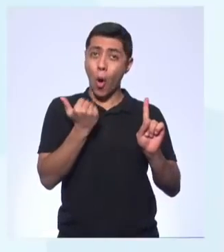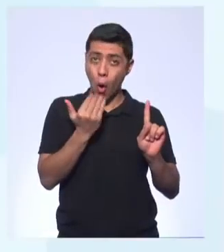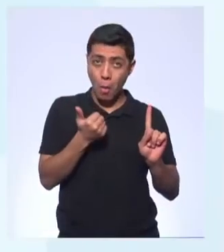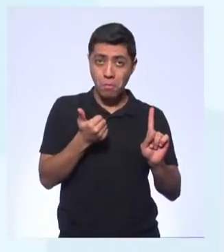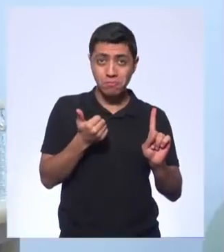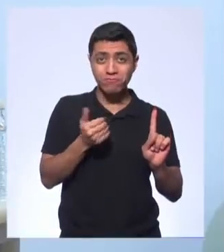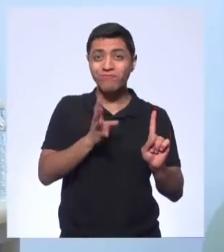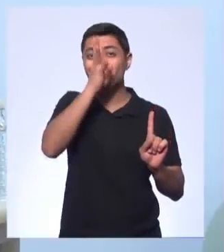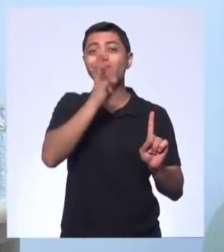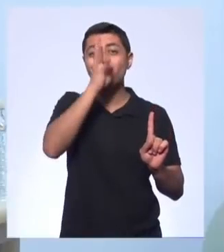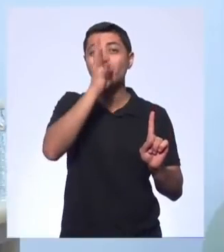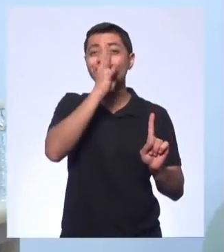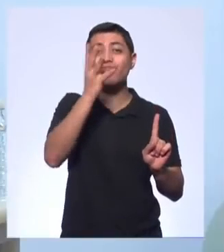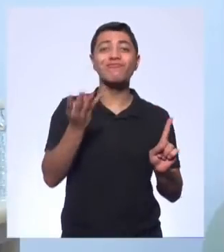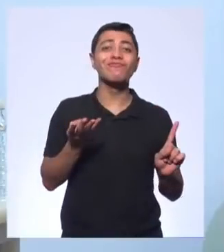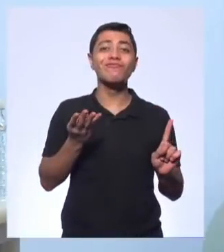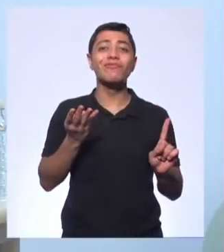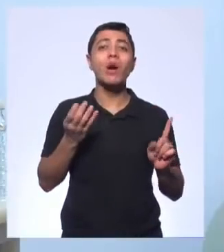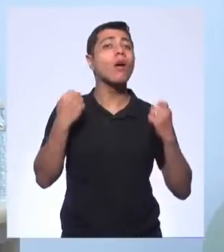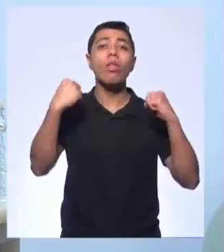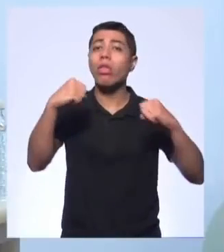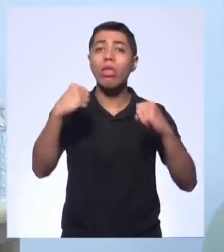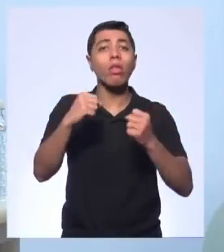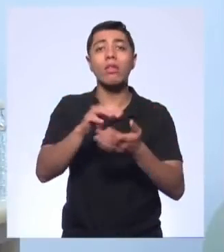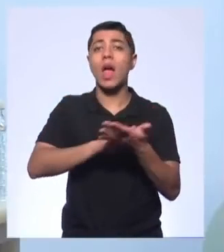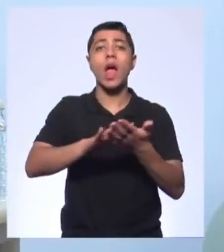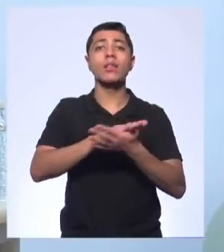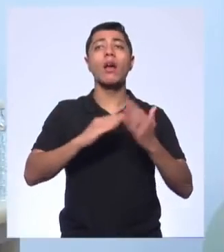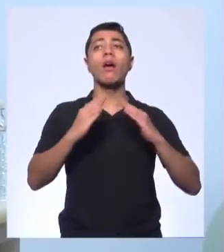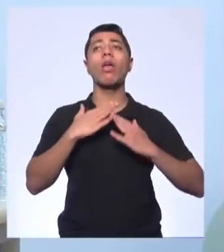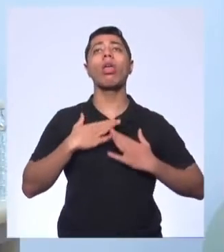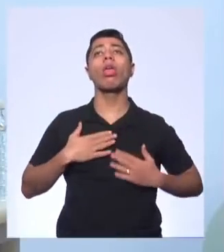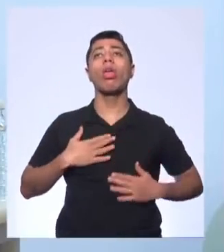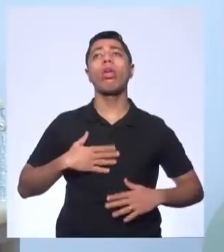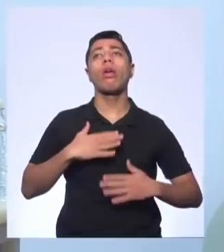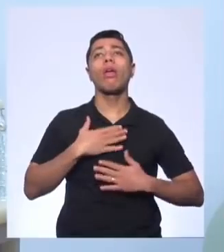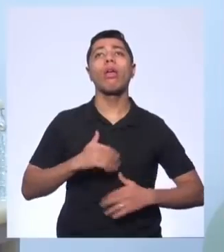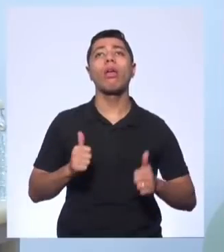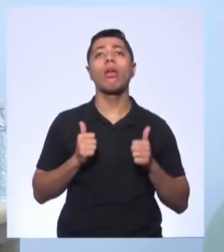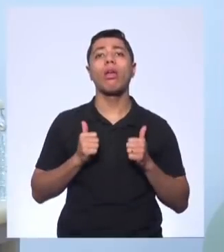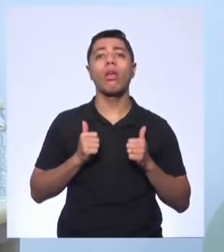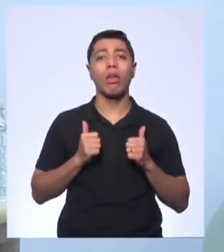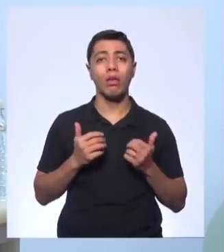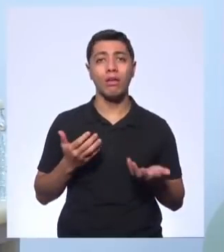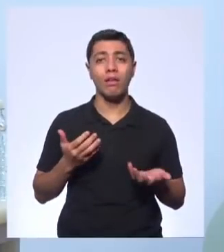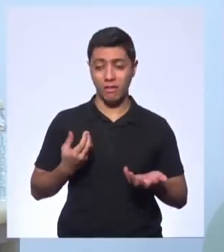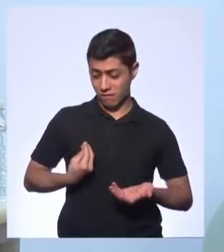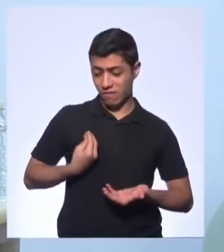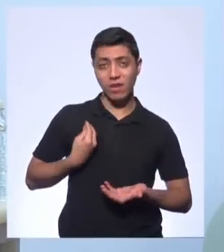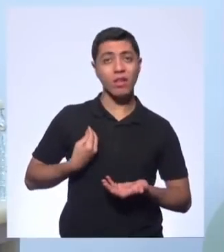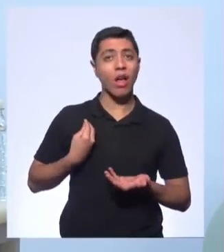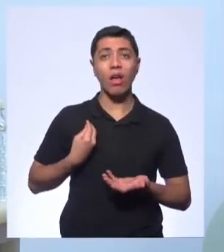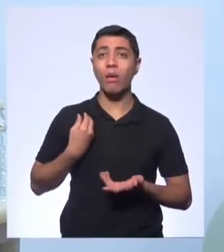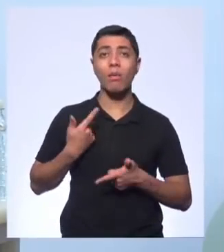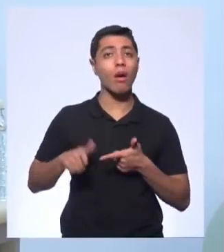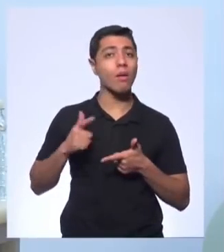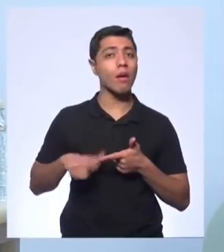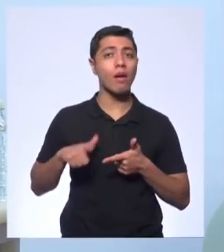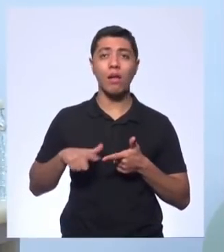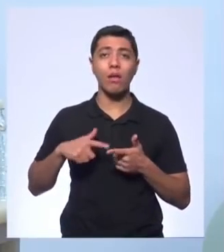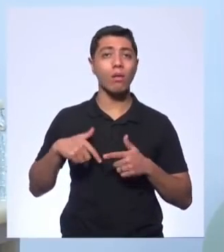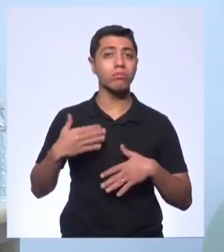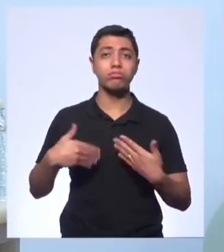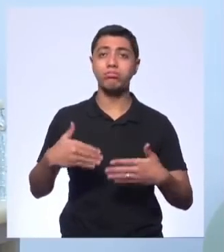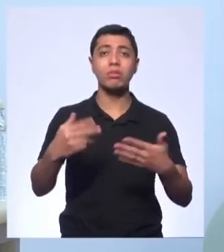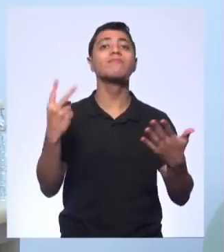sedentarismo. Então, várias questões que o indivíduo ele pode, tendo uma qualidade de vida melhor, diminuir